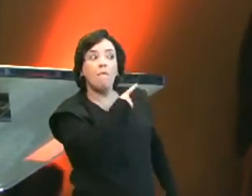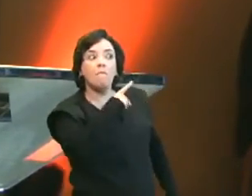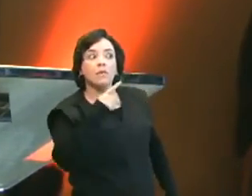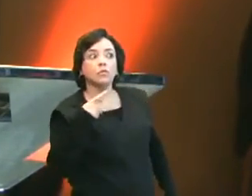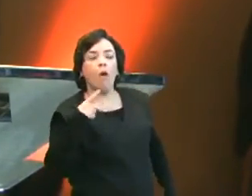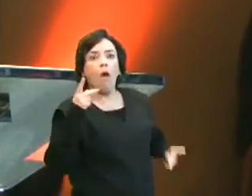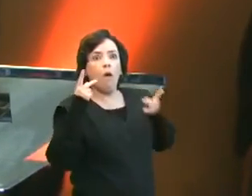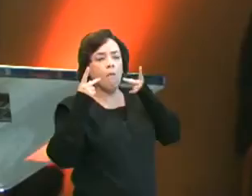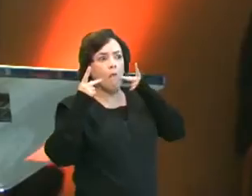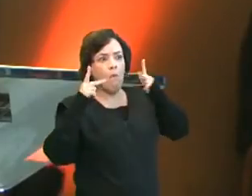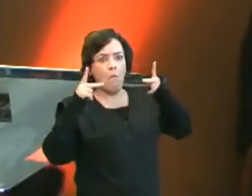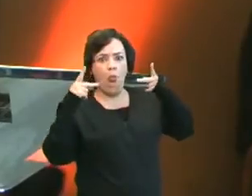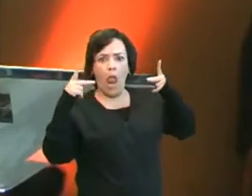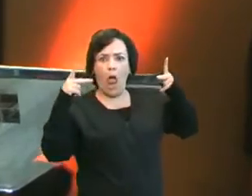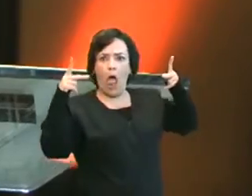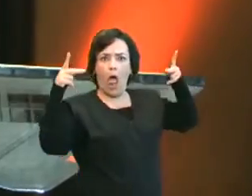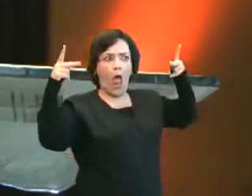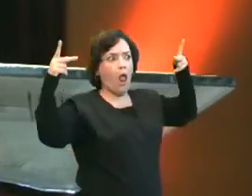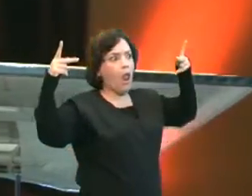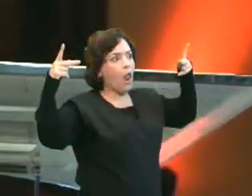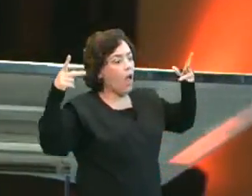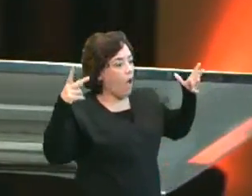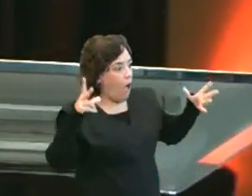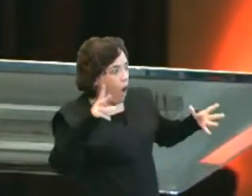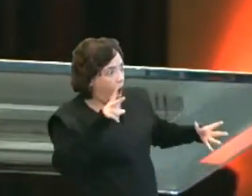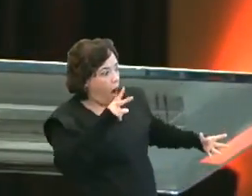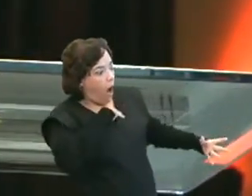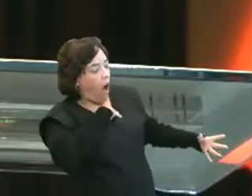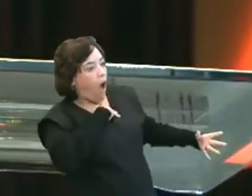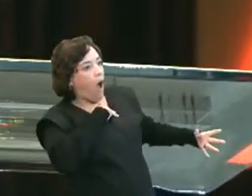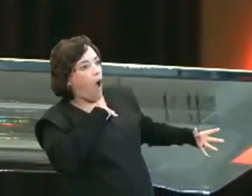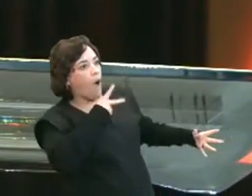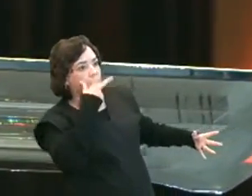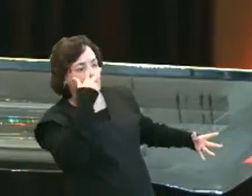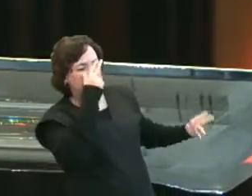diferente. Quando eles falam, há algo